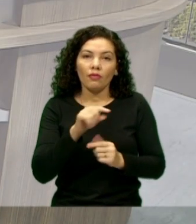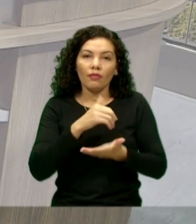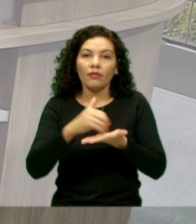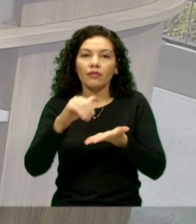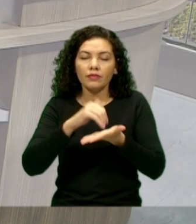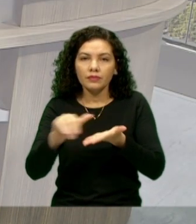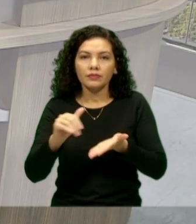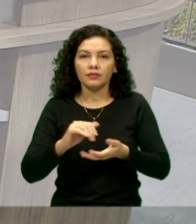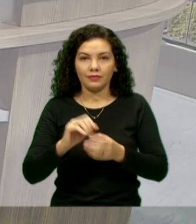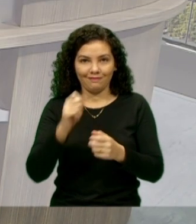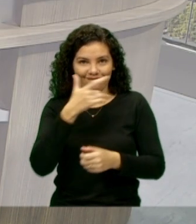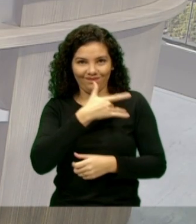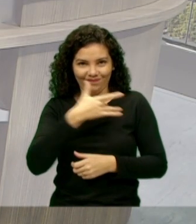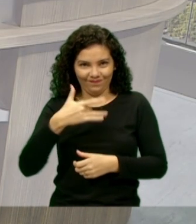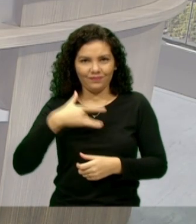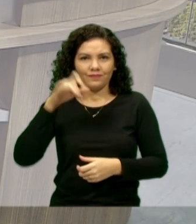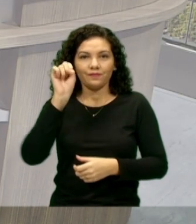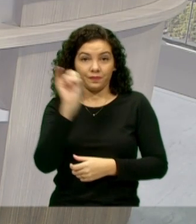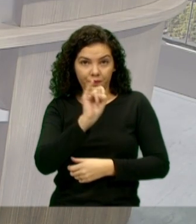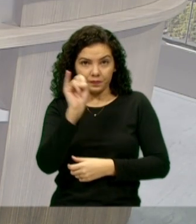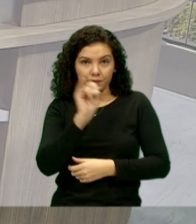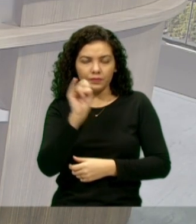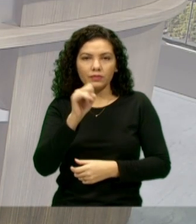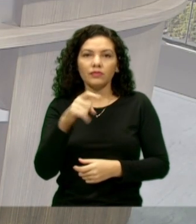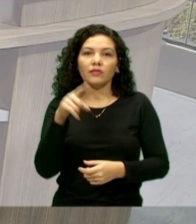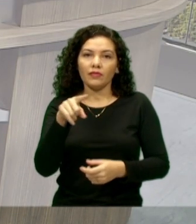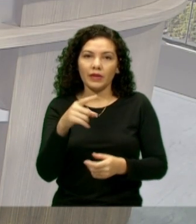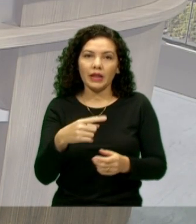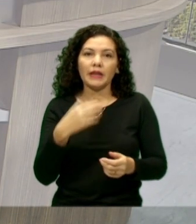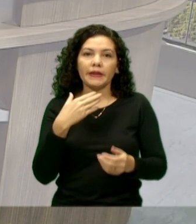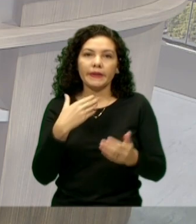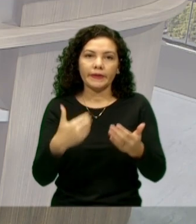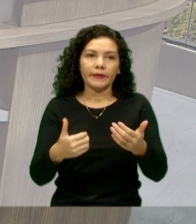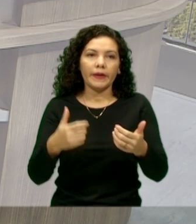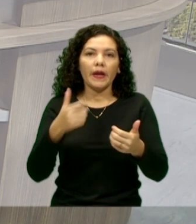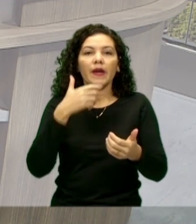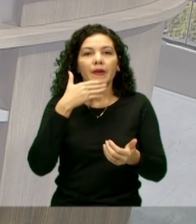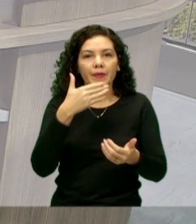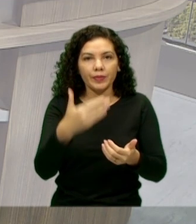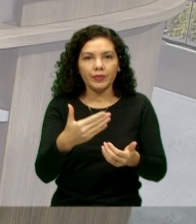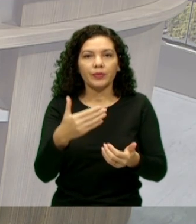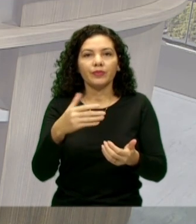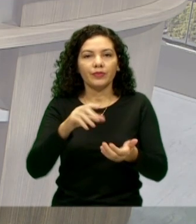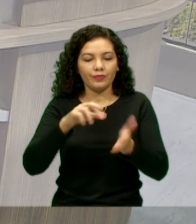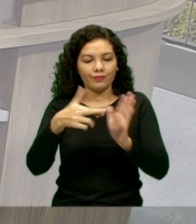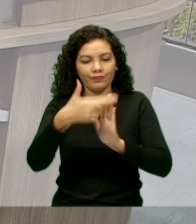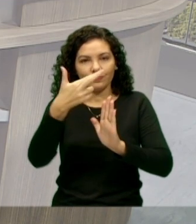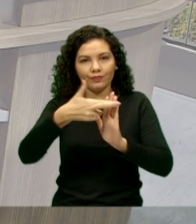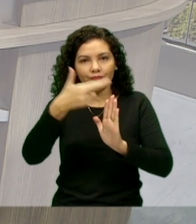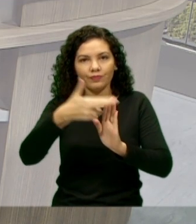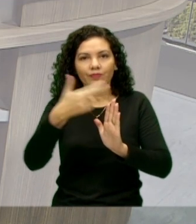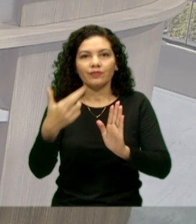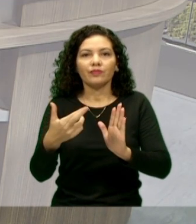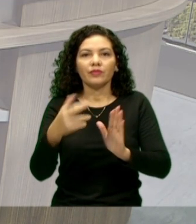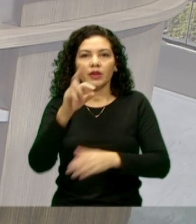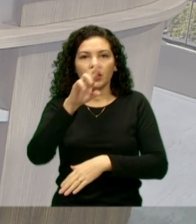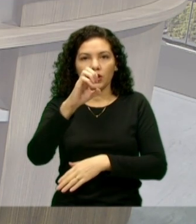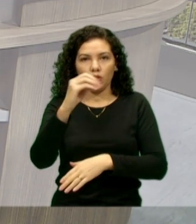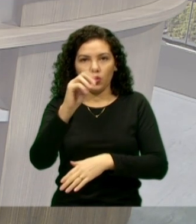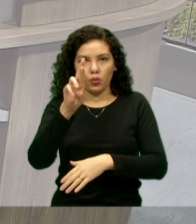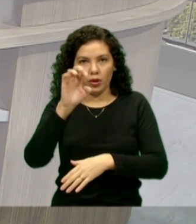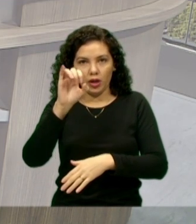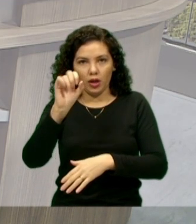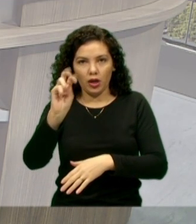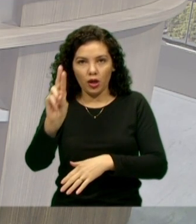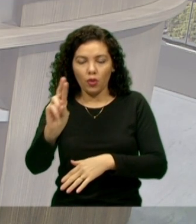Secretaria de Saúde do município recorreu dessa resolução. E tem assim, só que para as